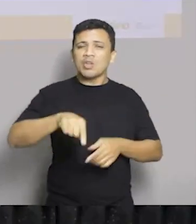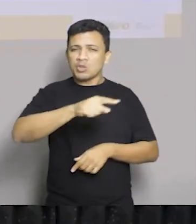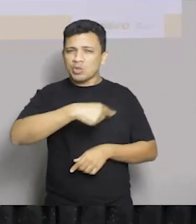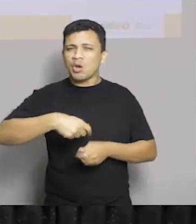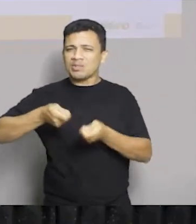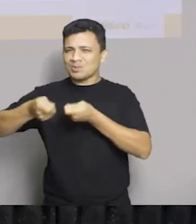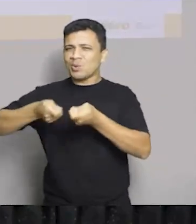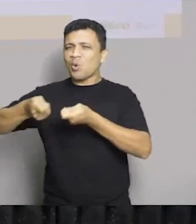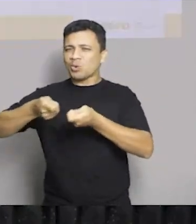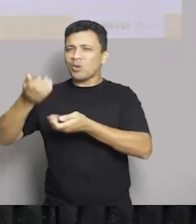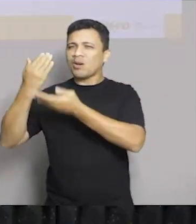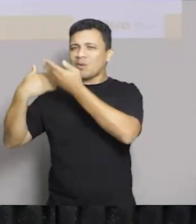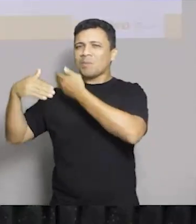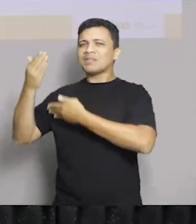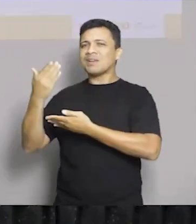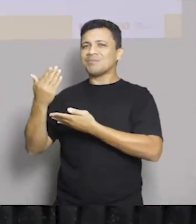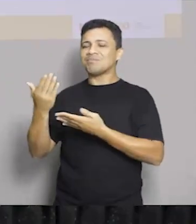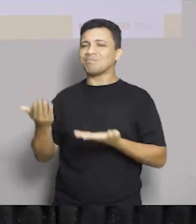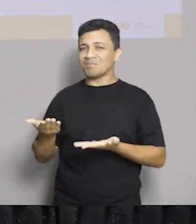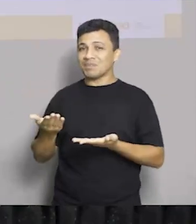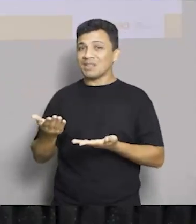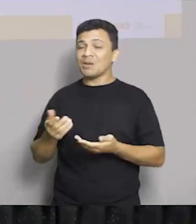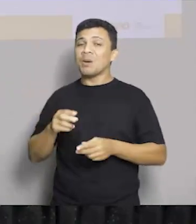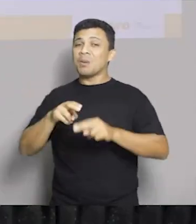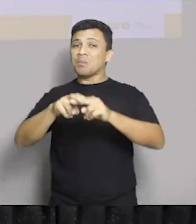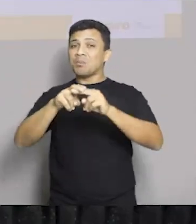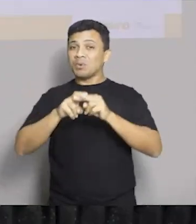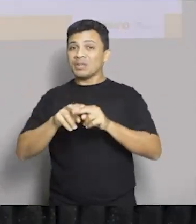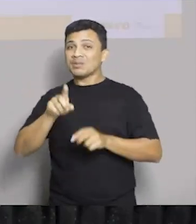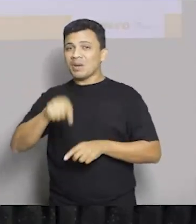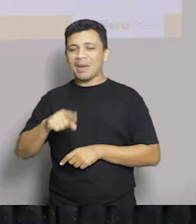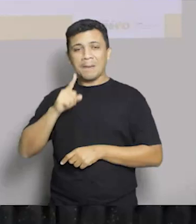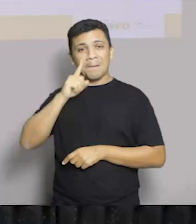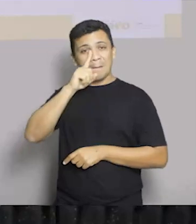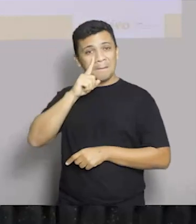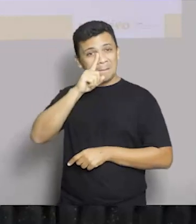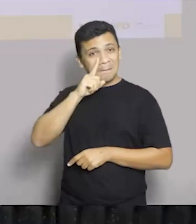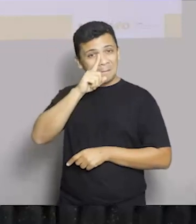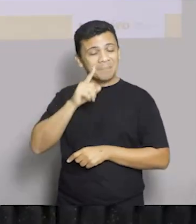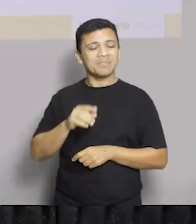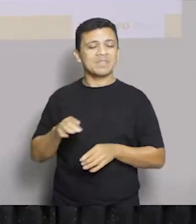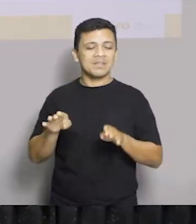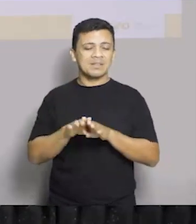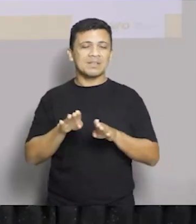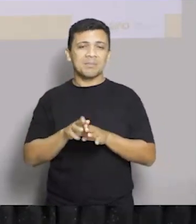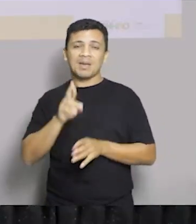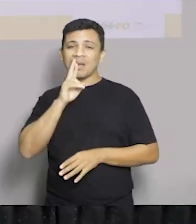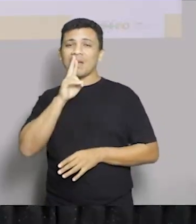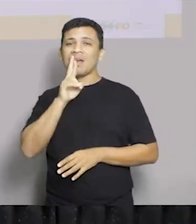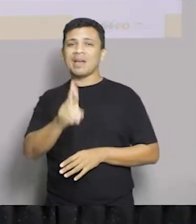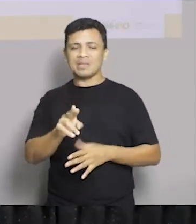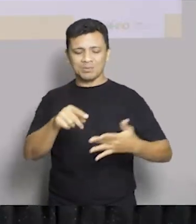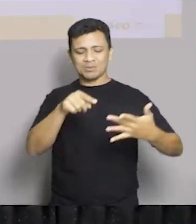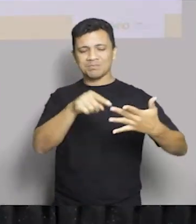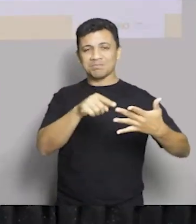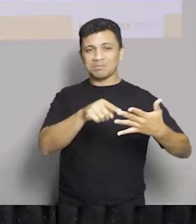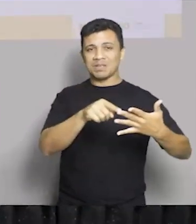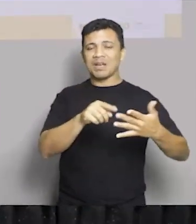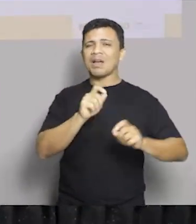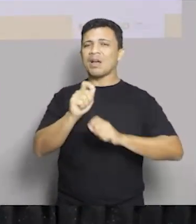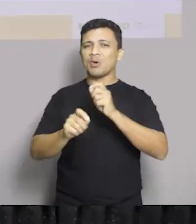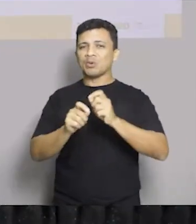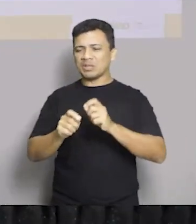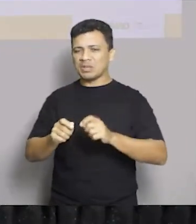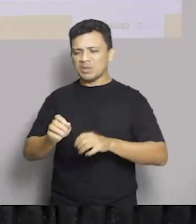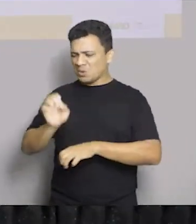não é então é isso que ele tá chamando atenção para o perigo e a demonstração da resposta é essa ideia de um estado